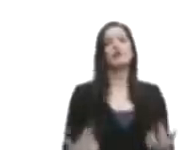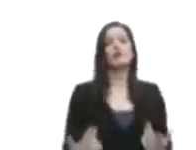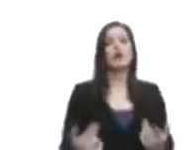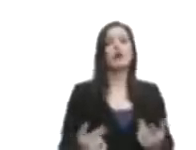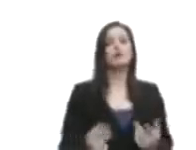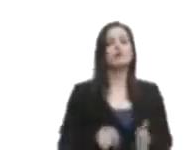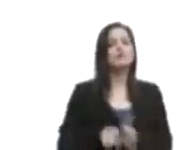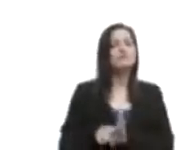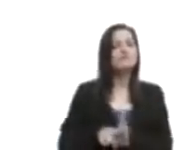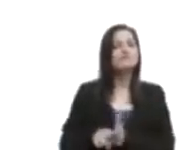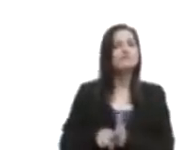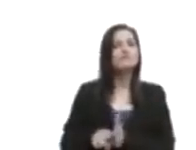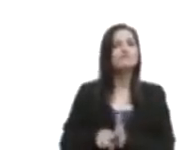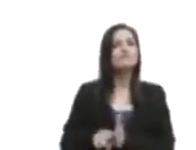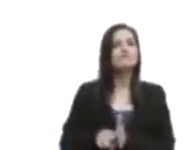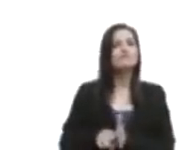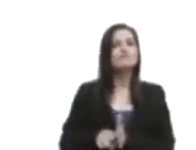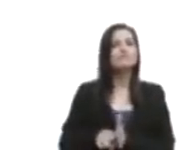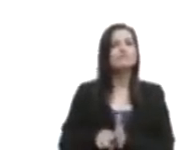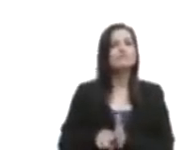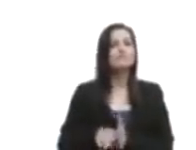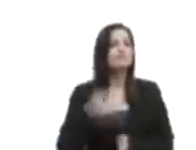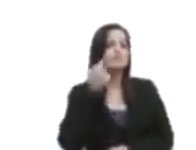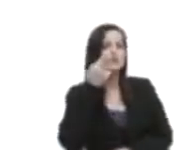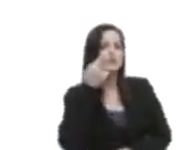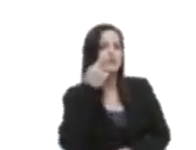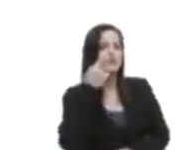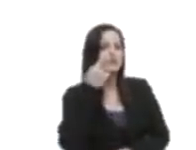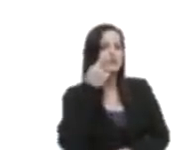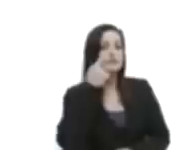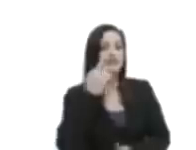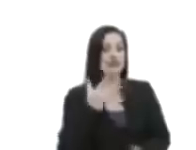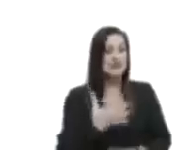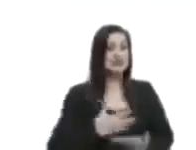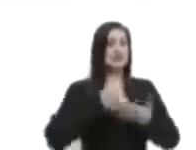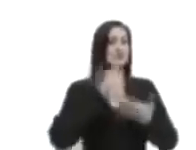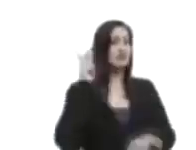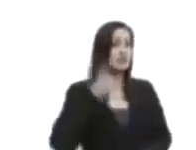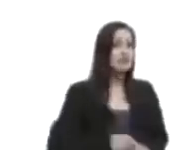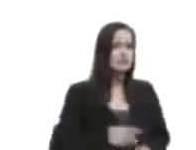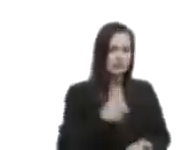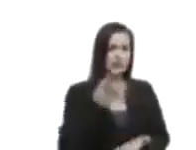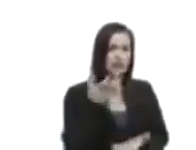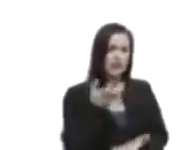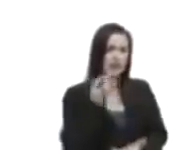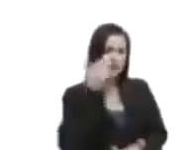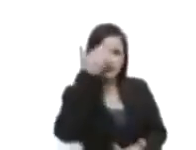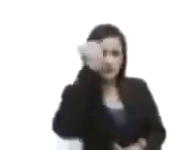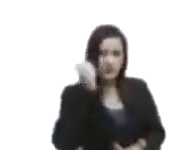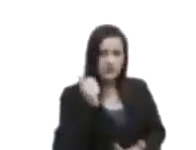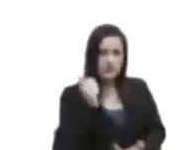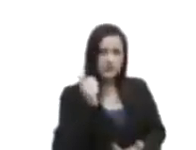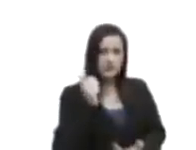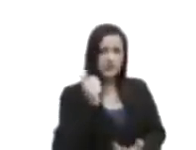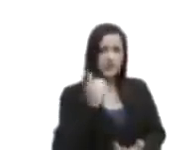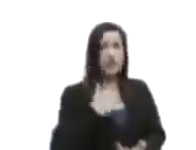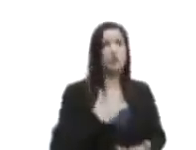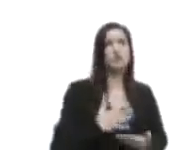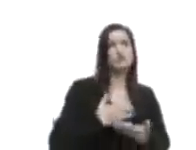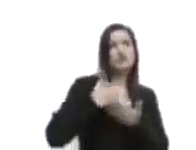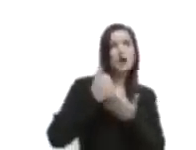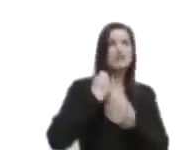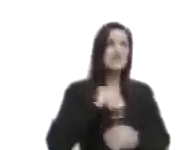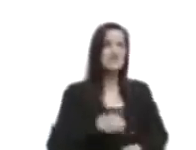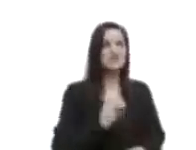a verdadeira salvação. Você quer saber se você é salvo ou não? Vá para as bem-aventuranças.